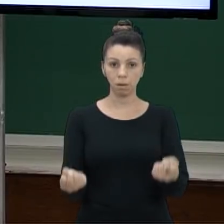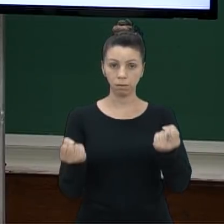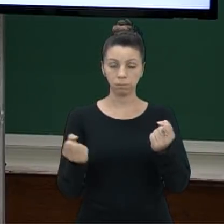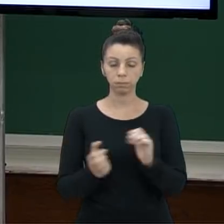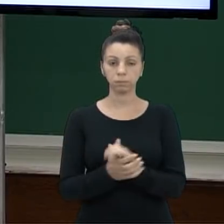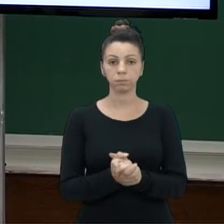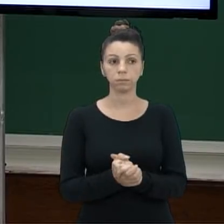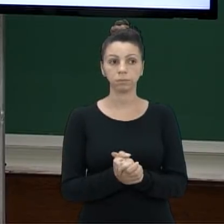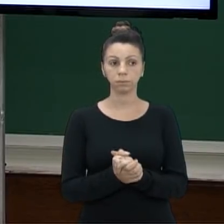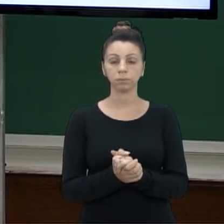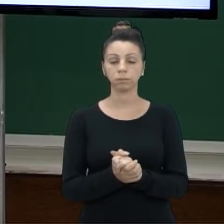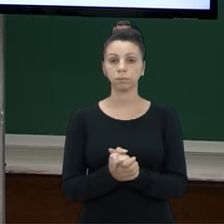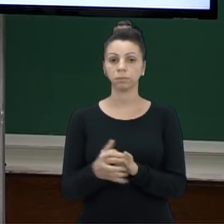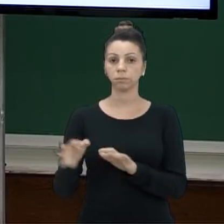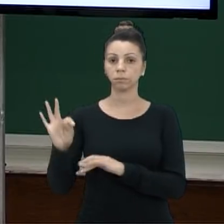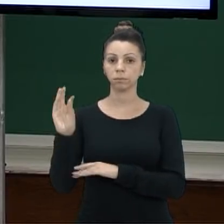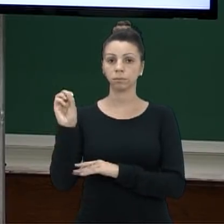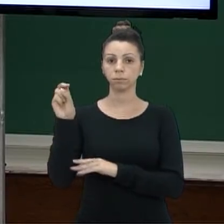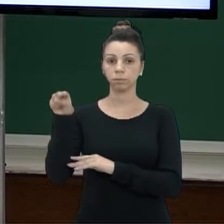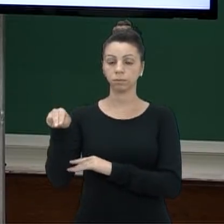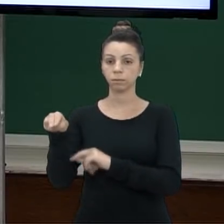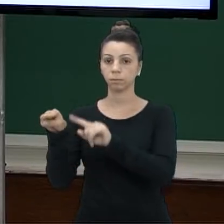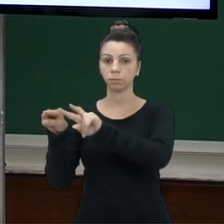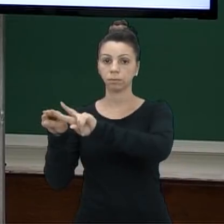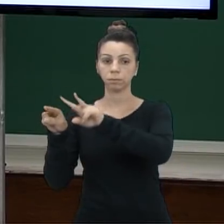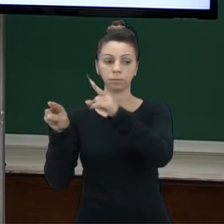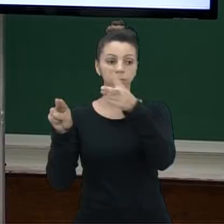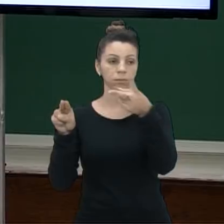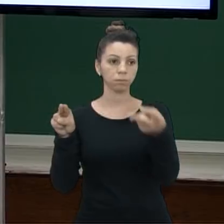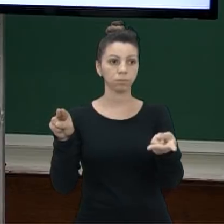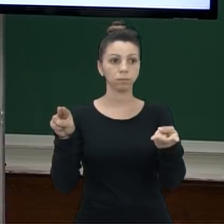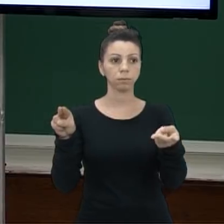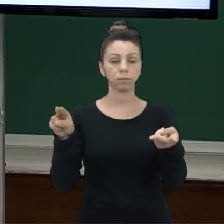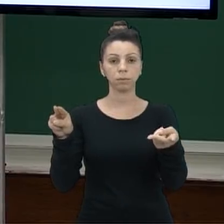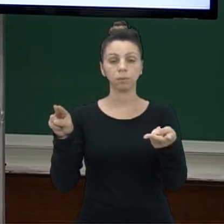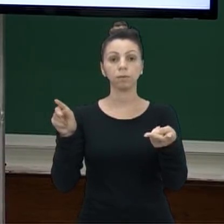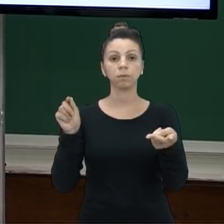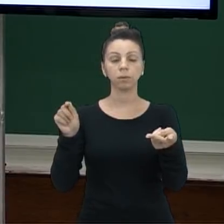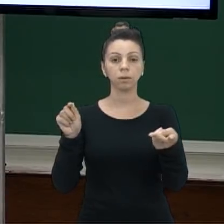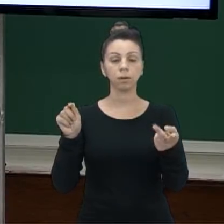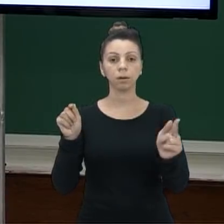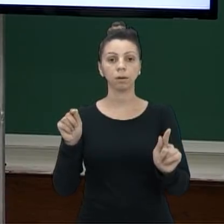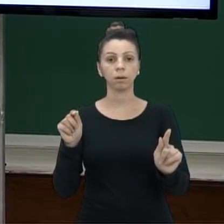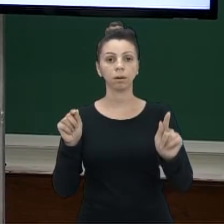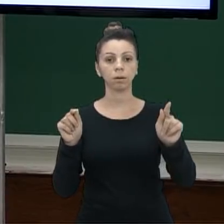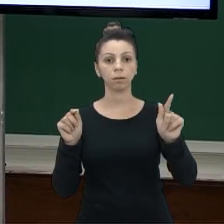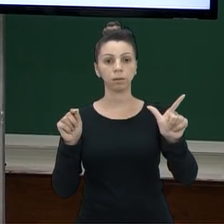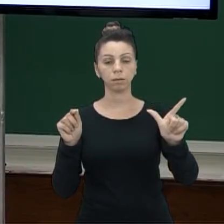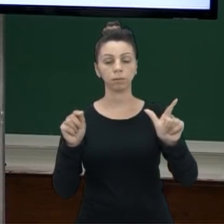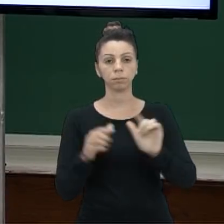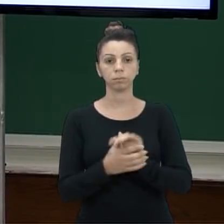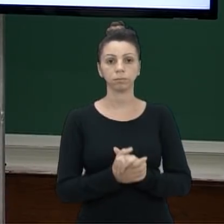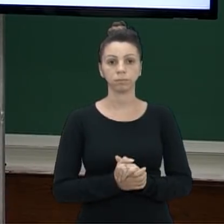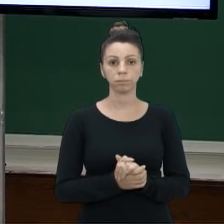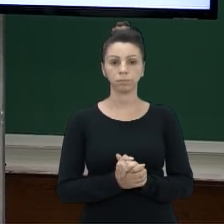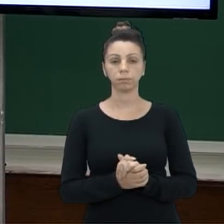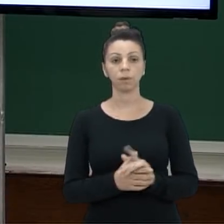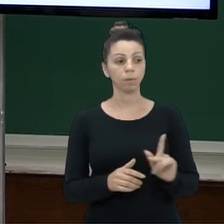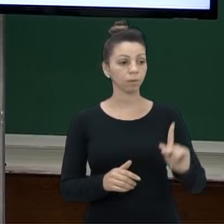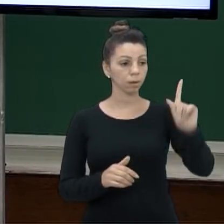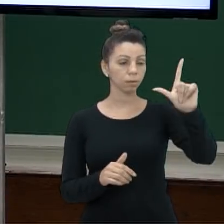vai transformar tonelada em quilograma. Então, como que a gente faz essa transformação? Ora, a gente viu agora há pouco, a gente